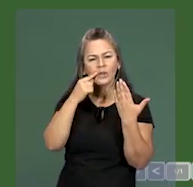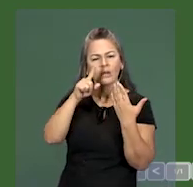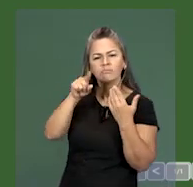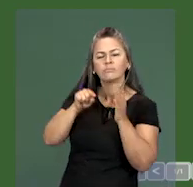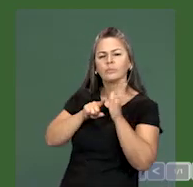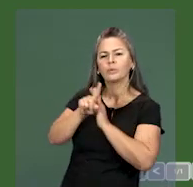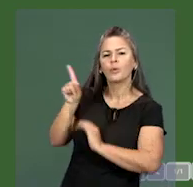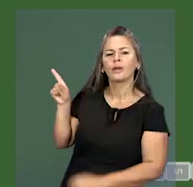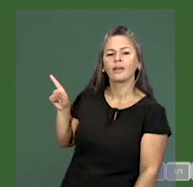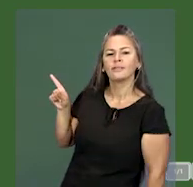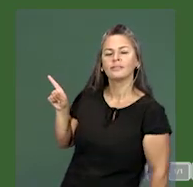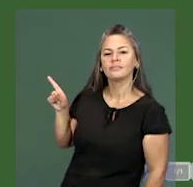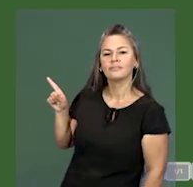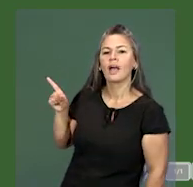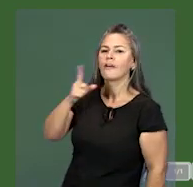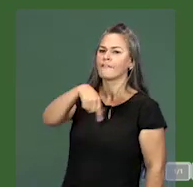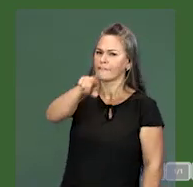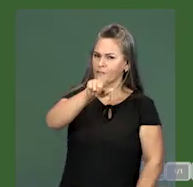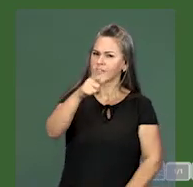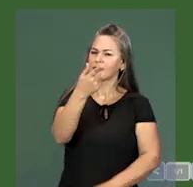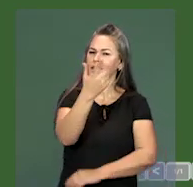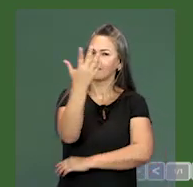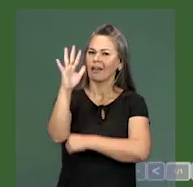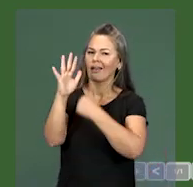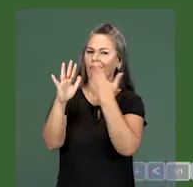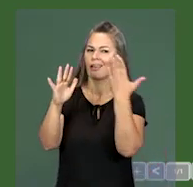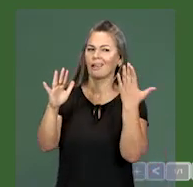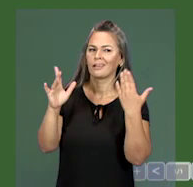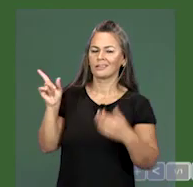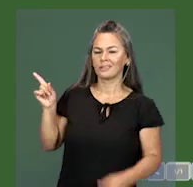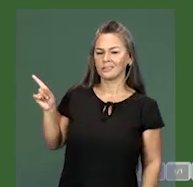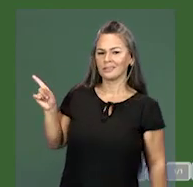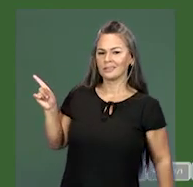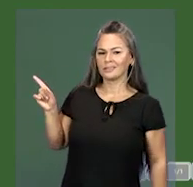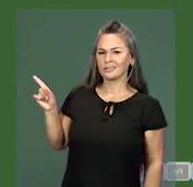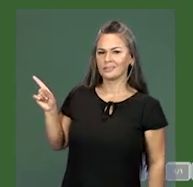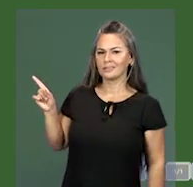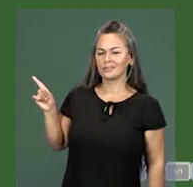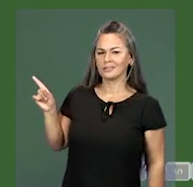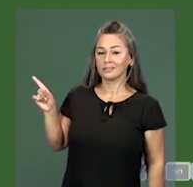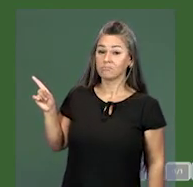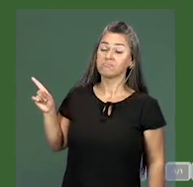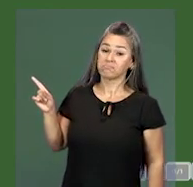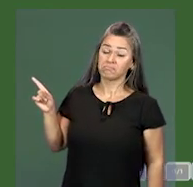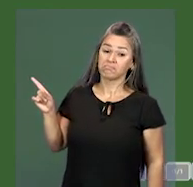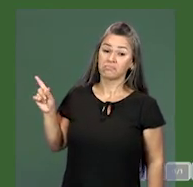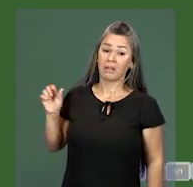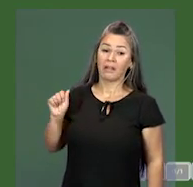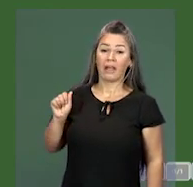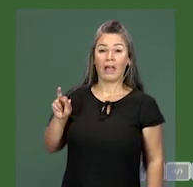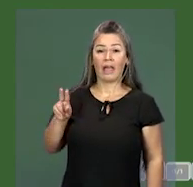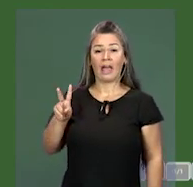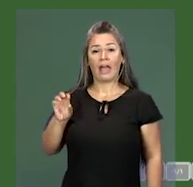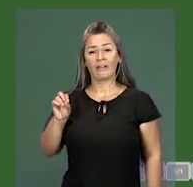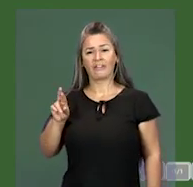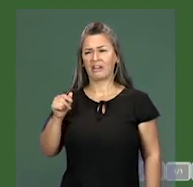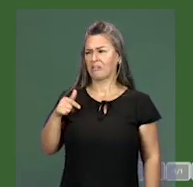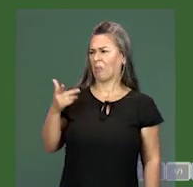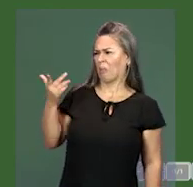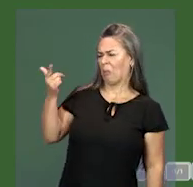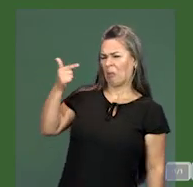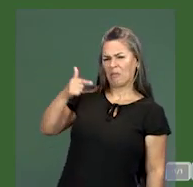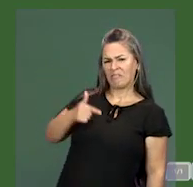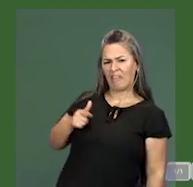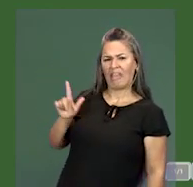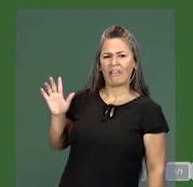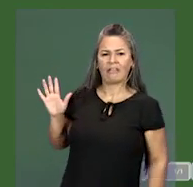árvore. Olha, eu estou sendo estereotipado aqui, eu estou pensando numa árvore estereotipada, é um estereótipo de uma árvore. Nossa, professor, não sabe desenhar uma árvore? Vou te